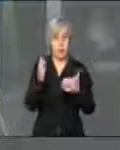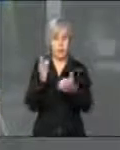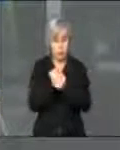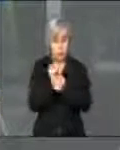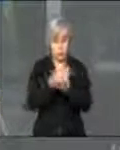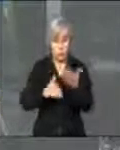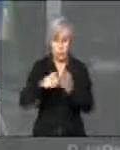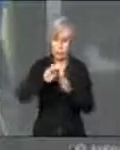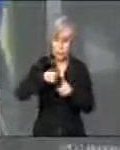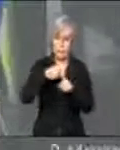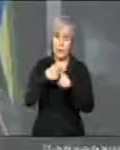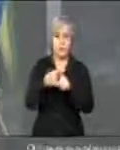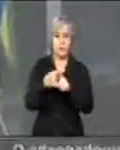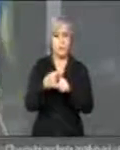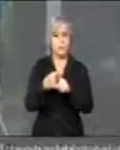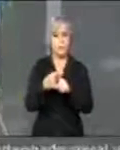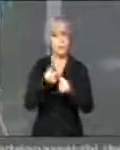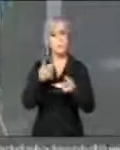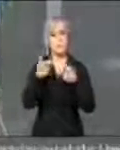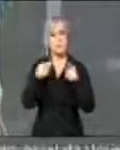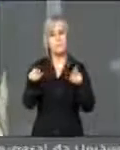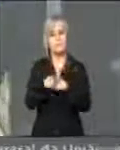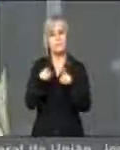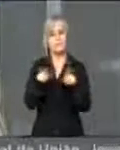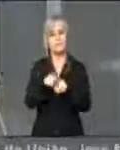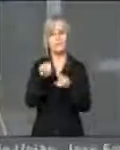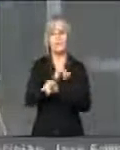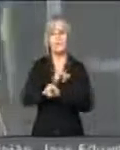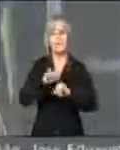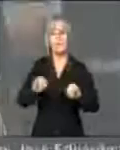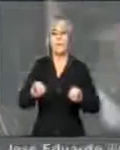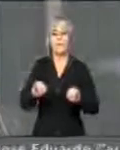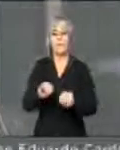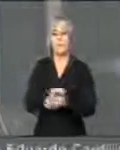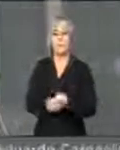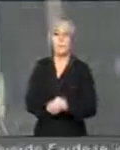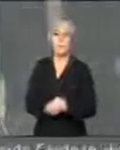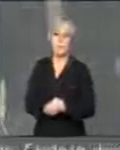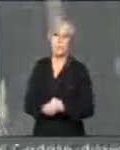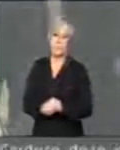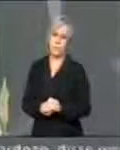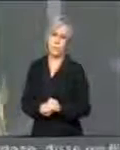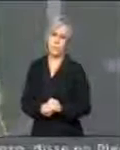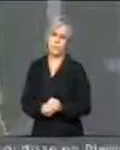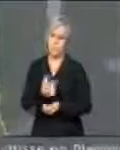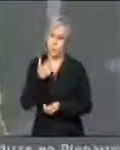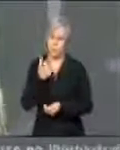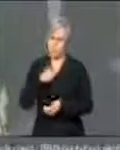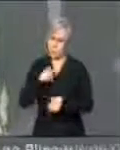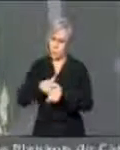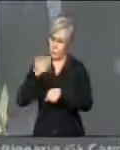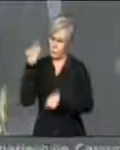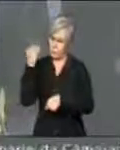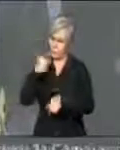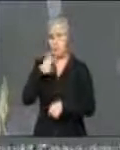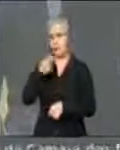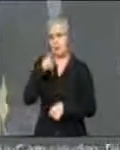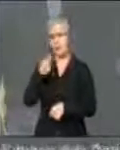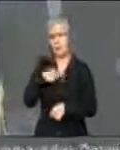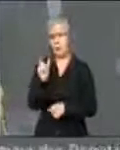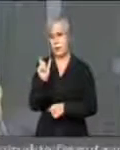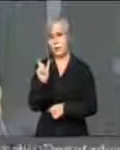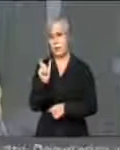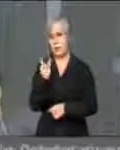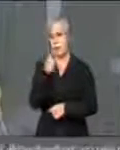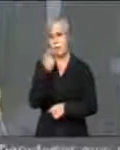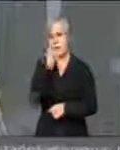senhor presidente, eu quero também, eu usei uma palavra há um tempo atrás, dizendo que era um equívoco